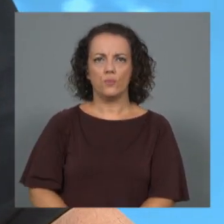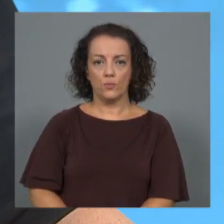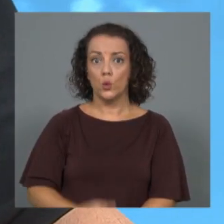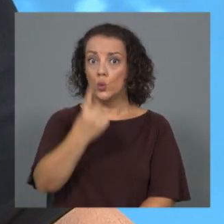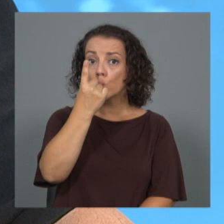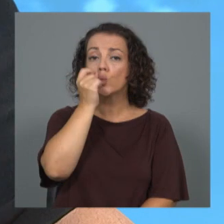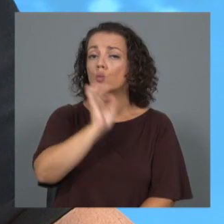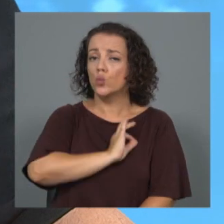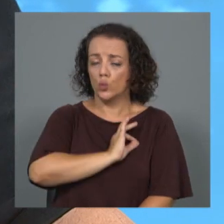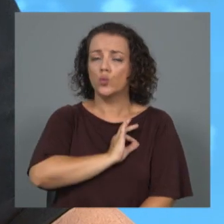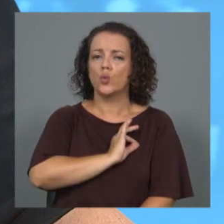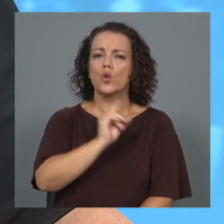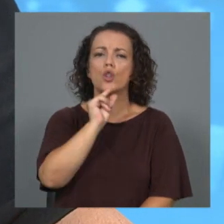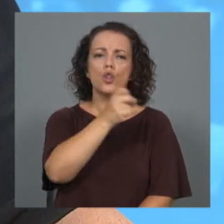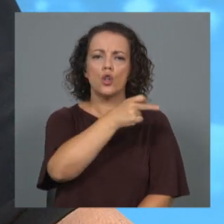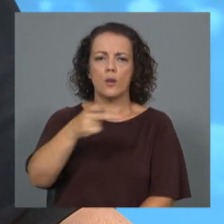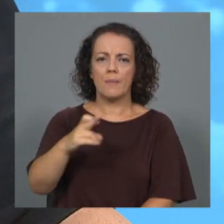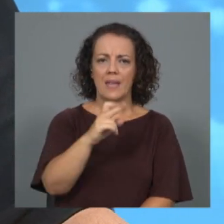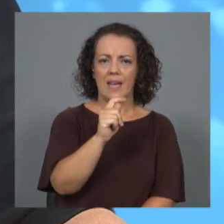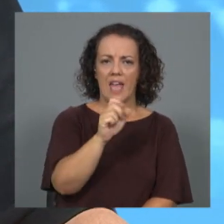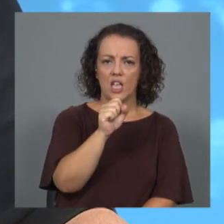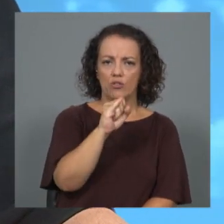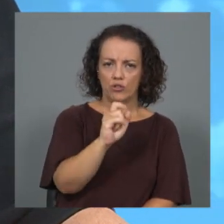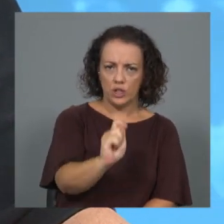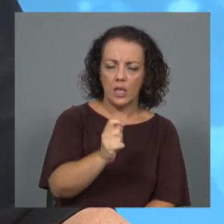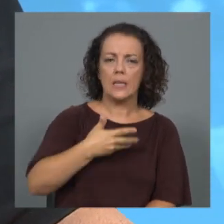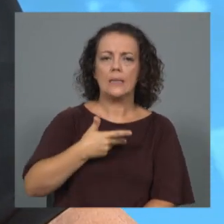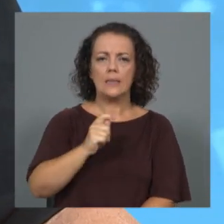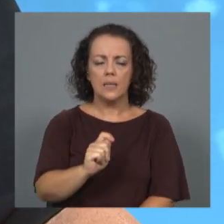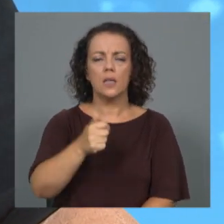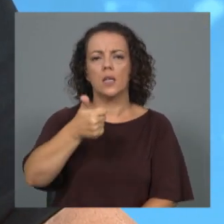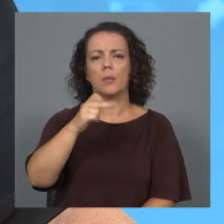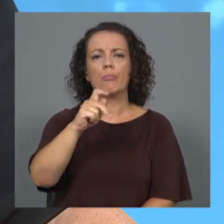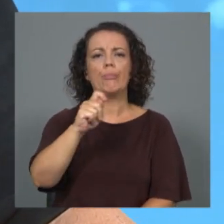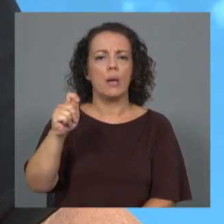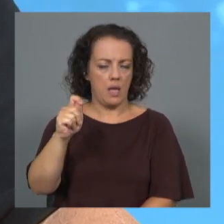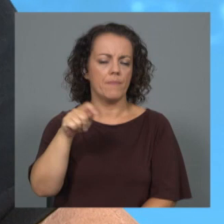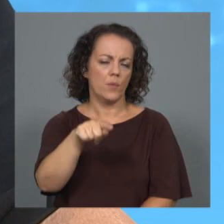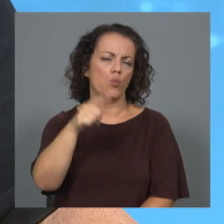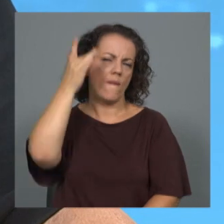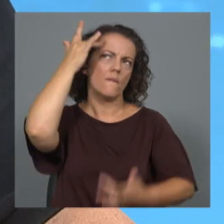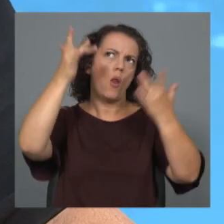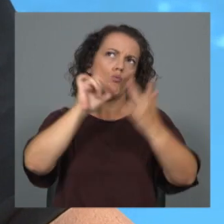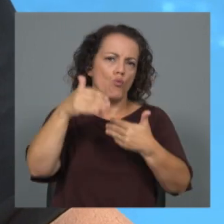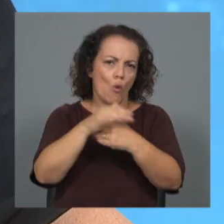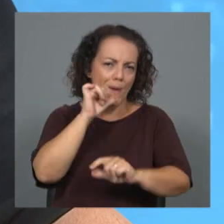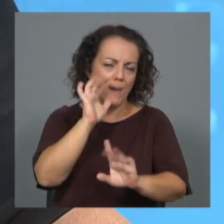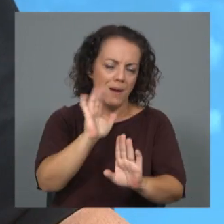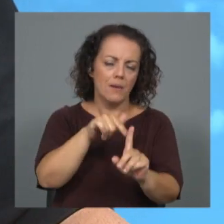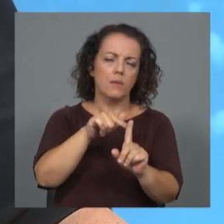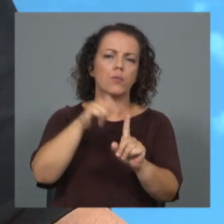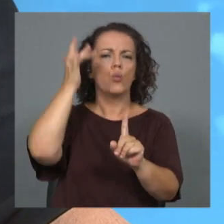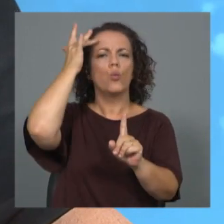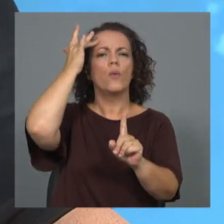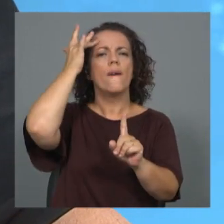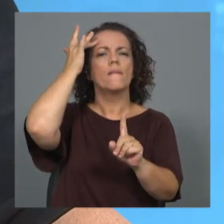senhor chamado Régis Debray, que foi um grande filósofo, foi ele, ainda não morreu,